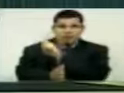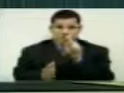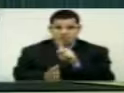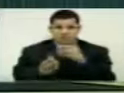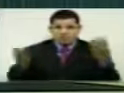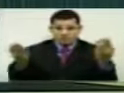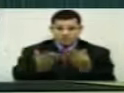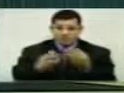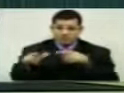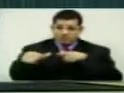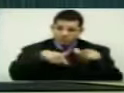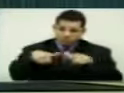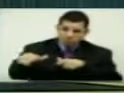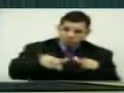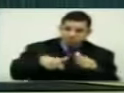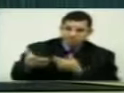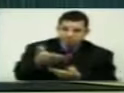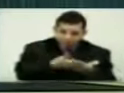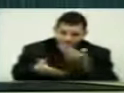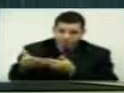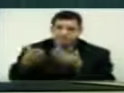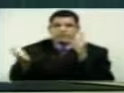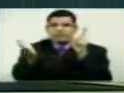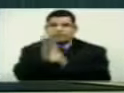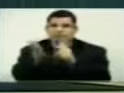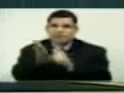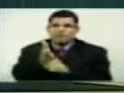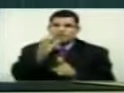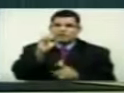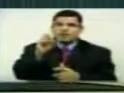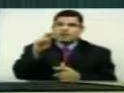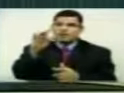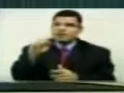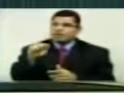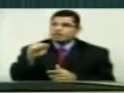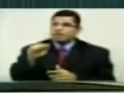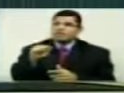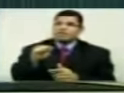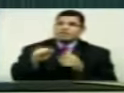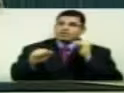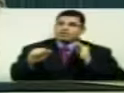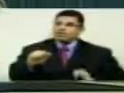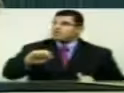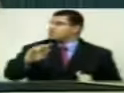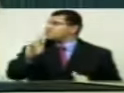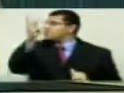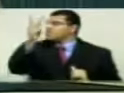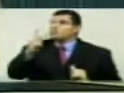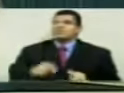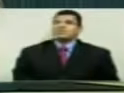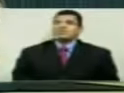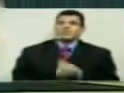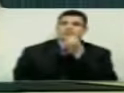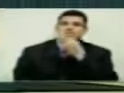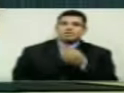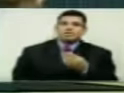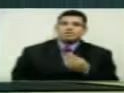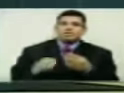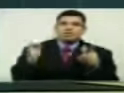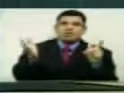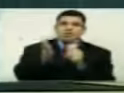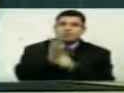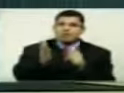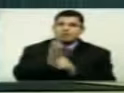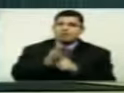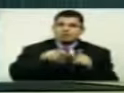prefeito nessa negociação foi um papel de corretor da Bolsa de Valores. Foi um papel